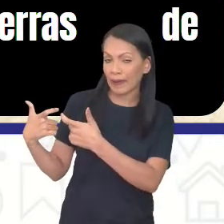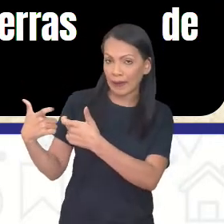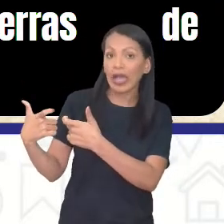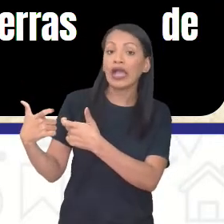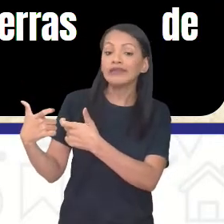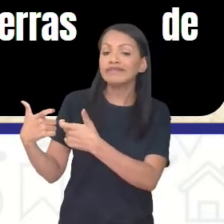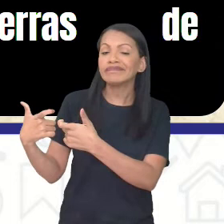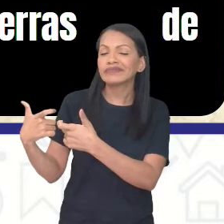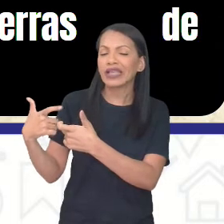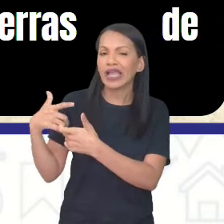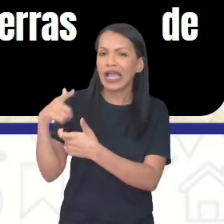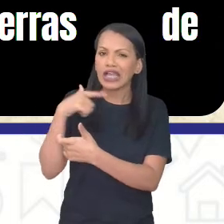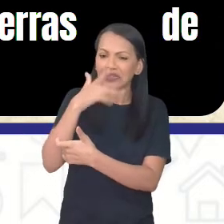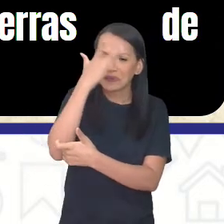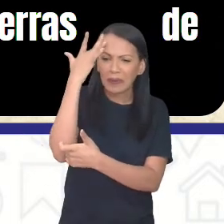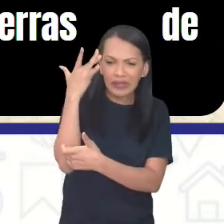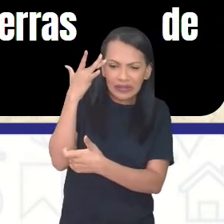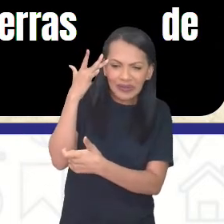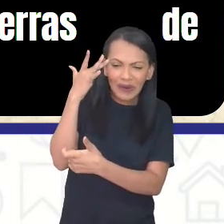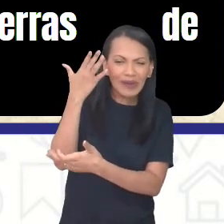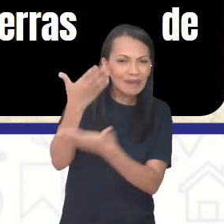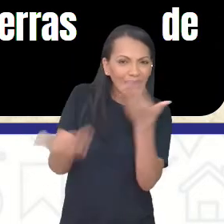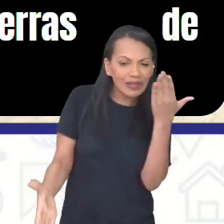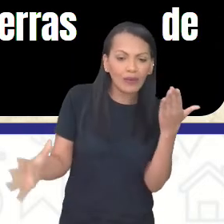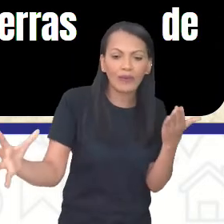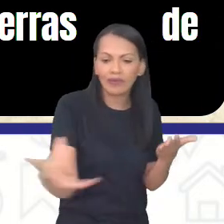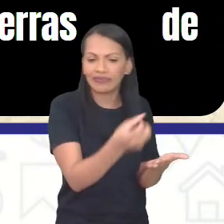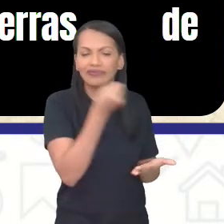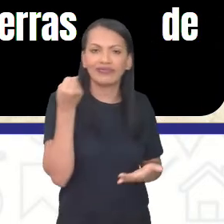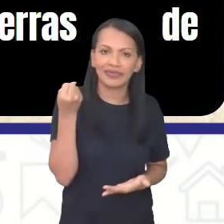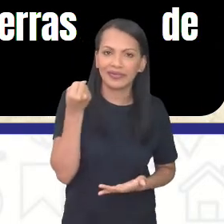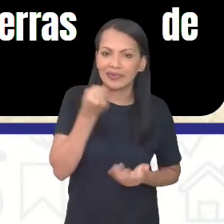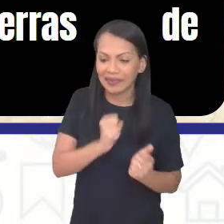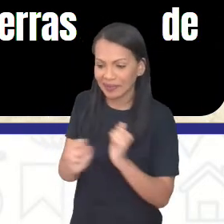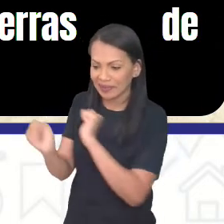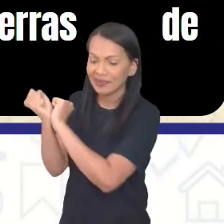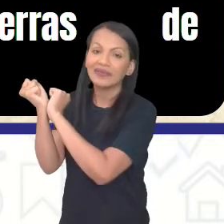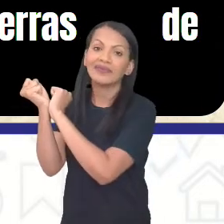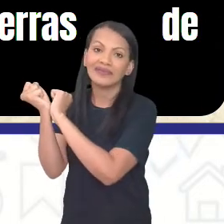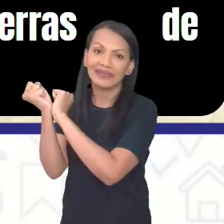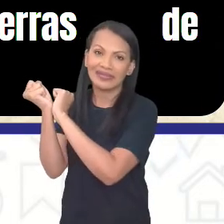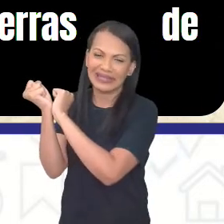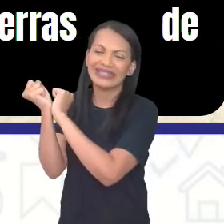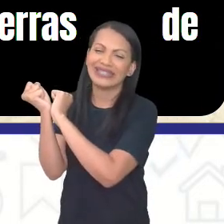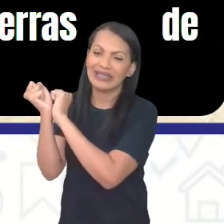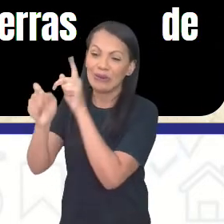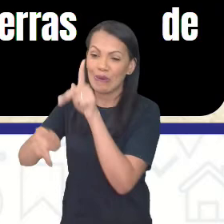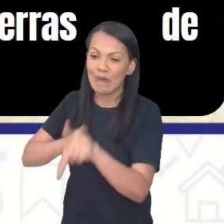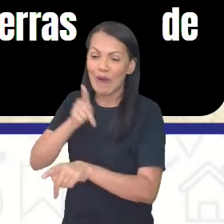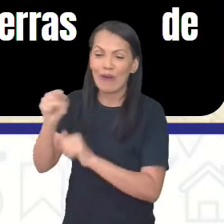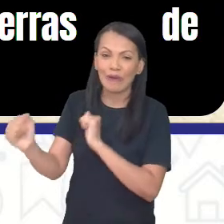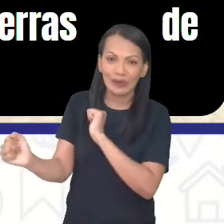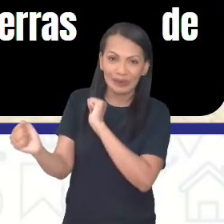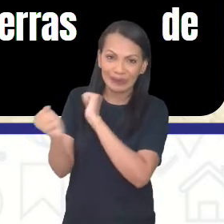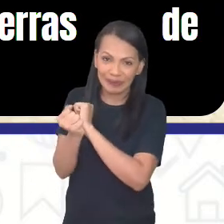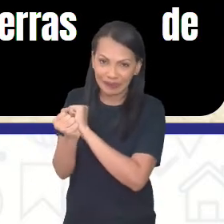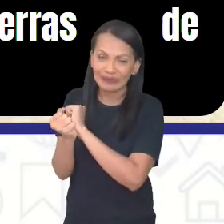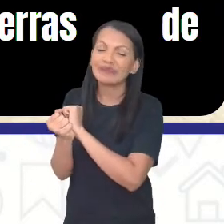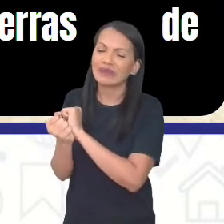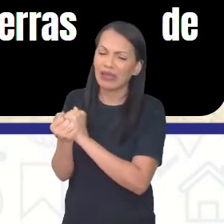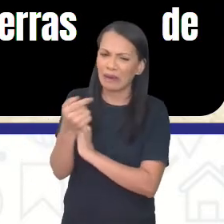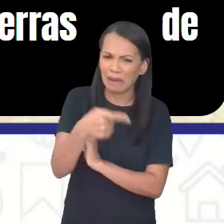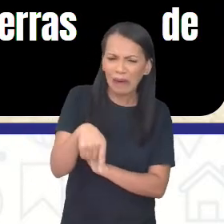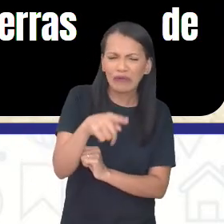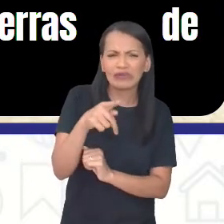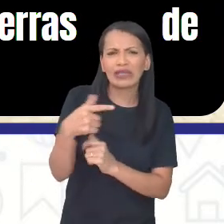e quando derrotavam aqueles vizinhos ali, transformavam aquela população que saiu perdedora